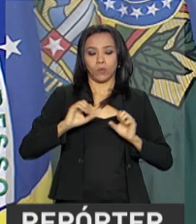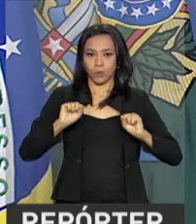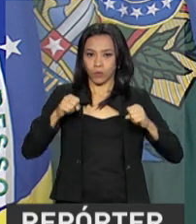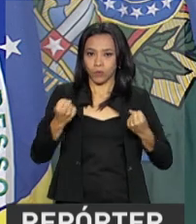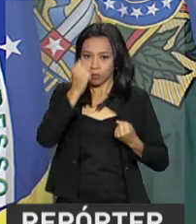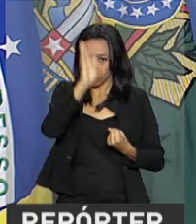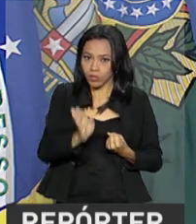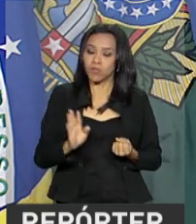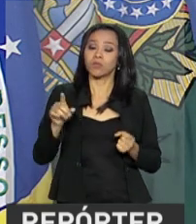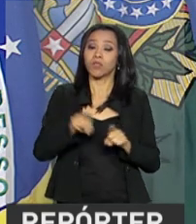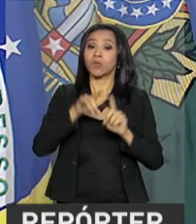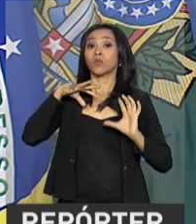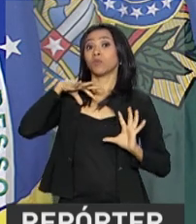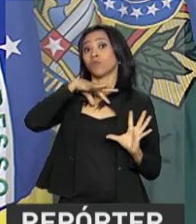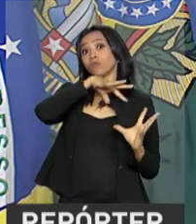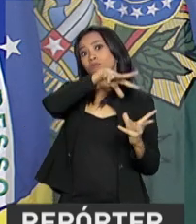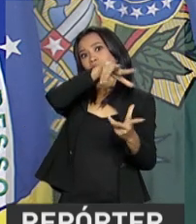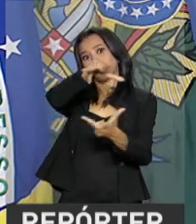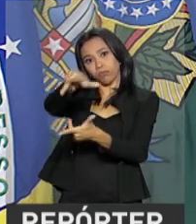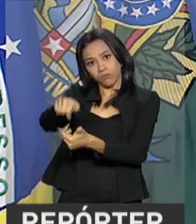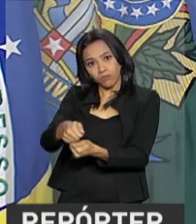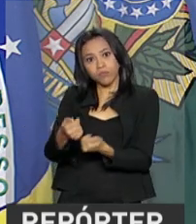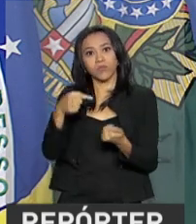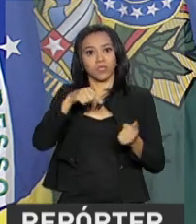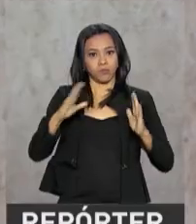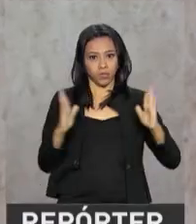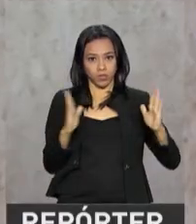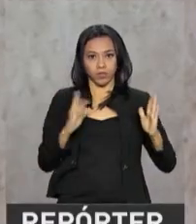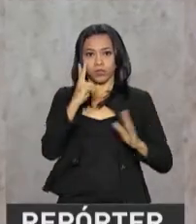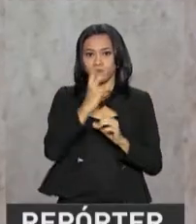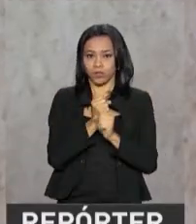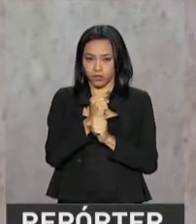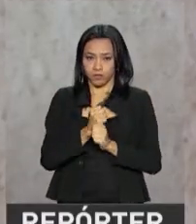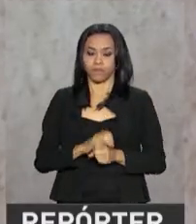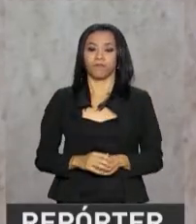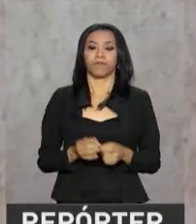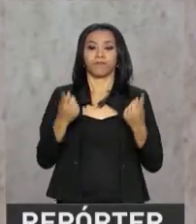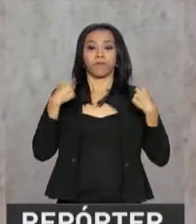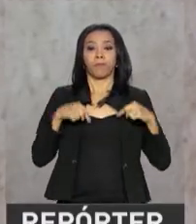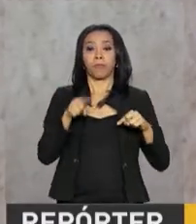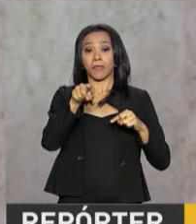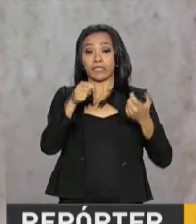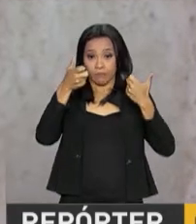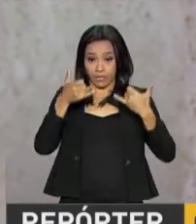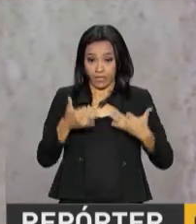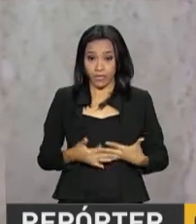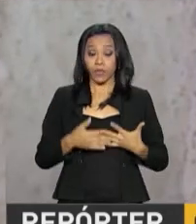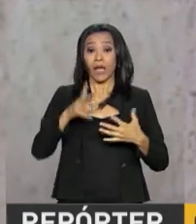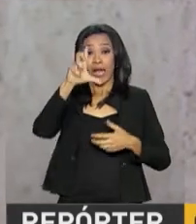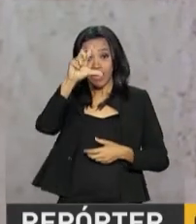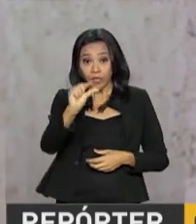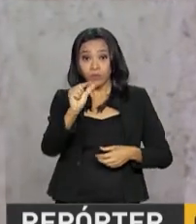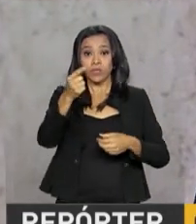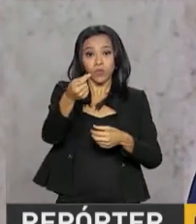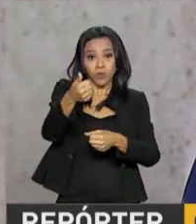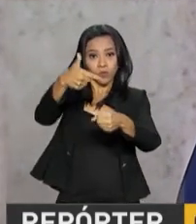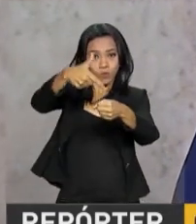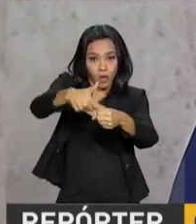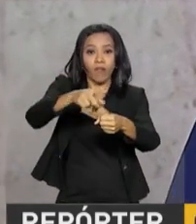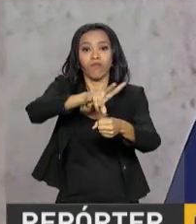que recuperou nestes dois anos a redução vai chegar às bombas o